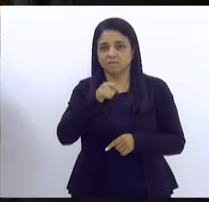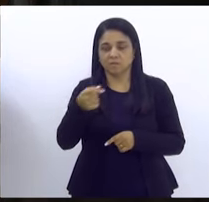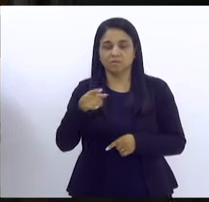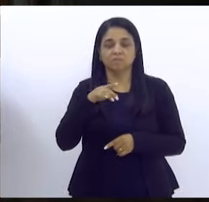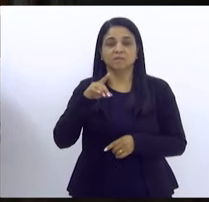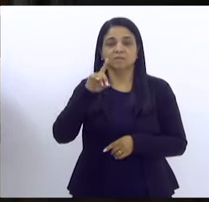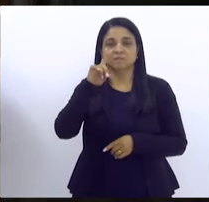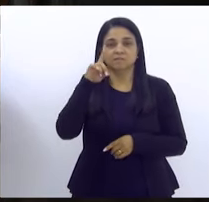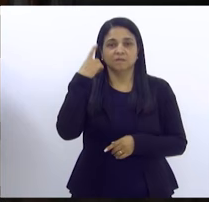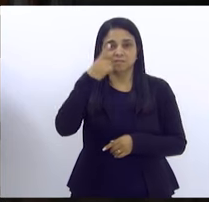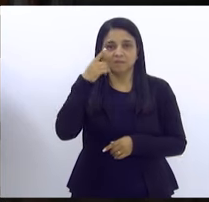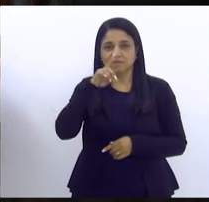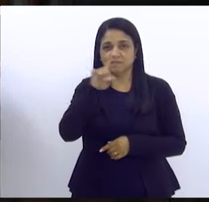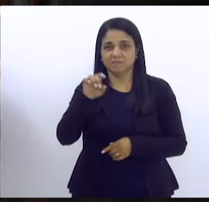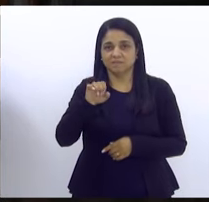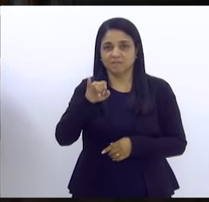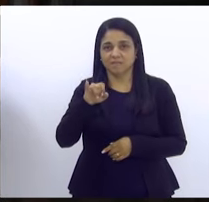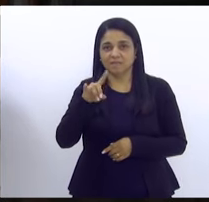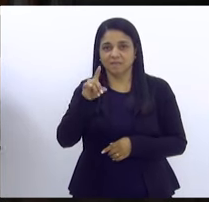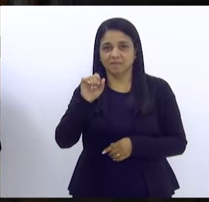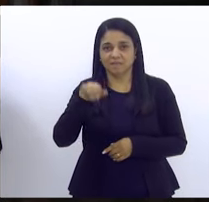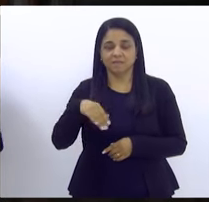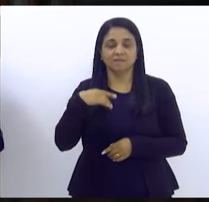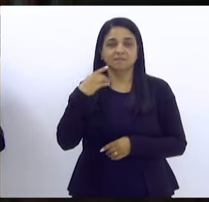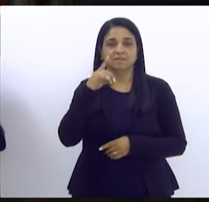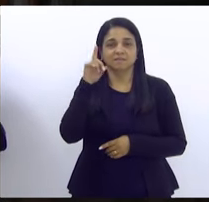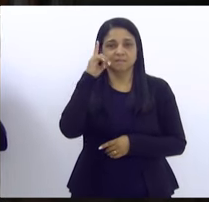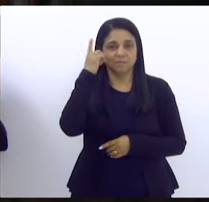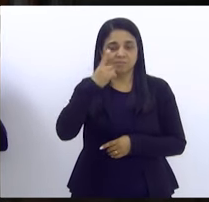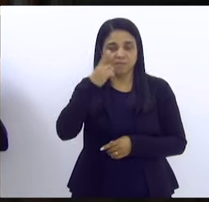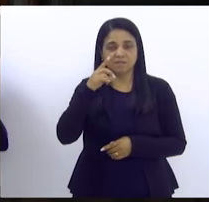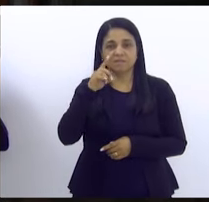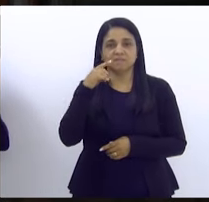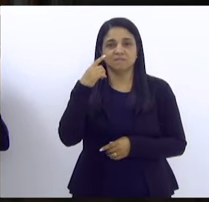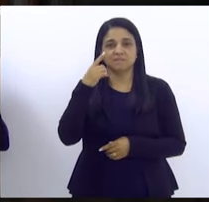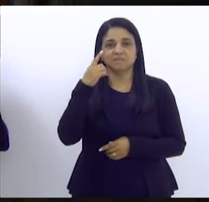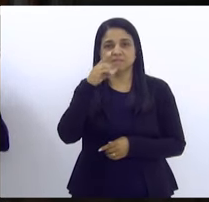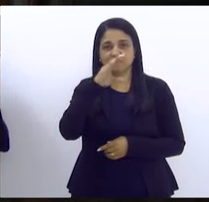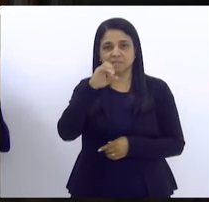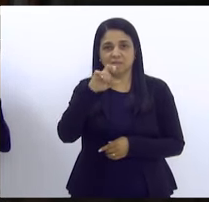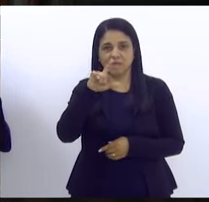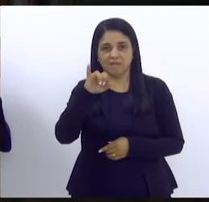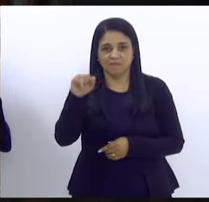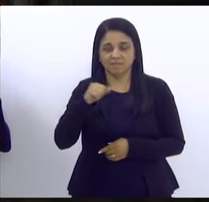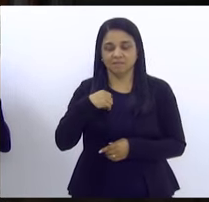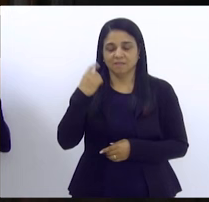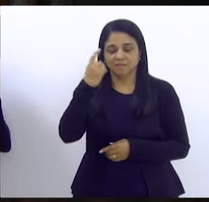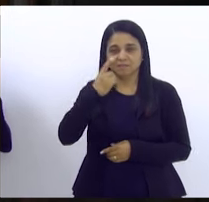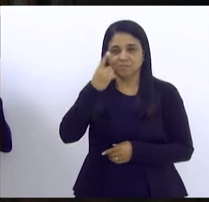Zeidan, deputada Célia Jordão, deputado Rosenberg Reis,